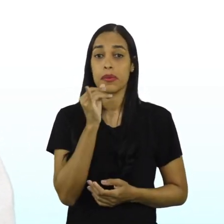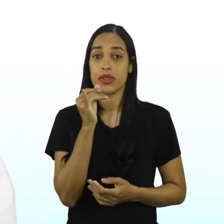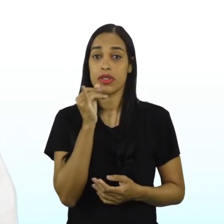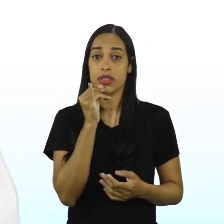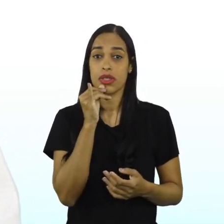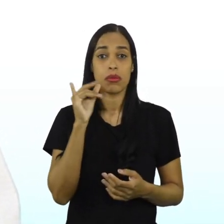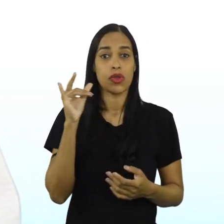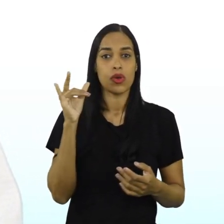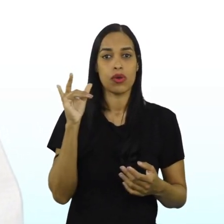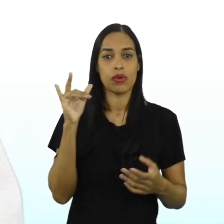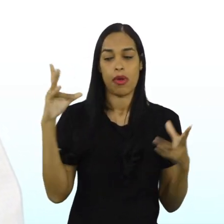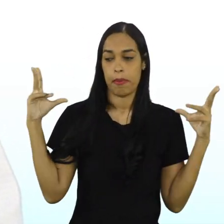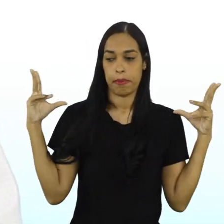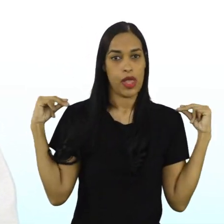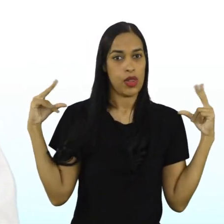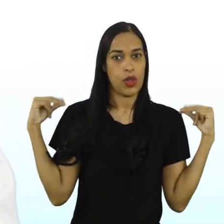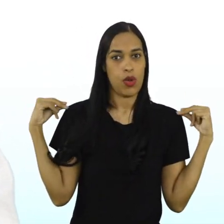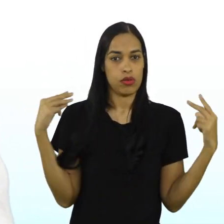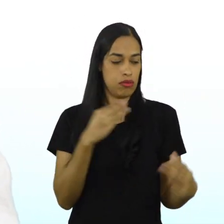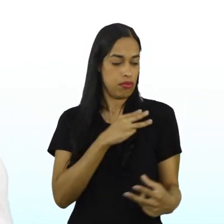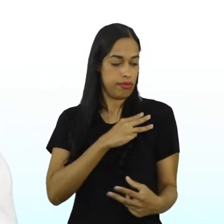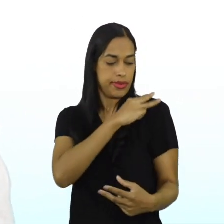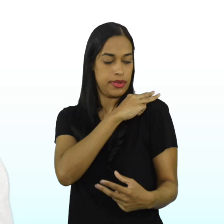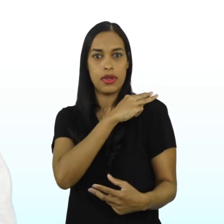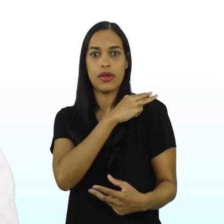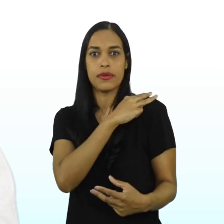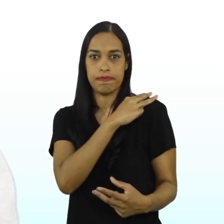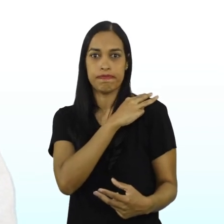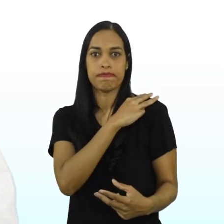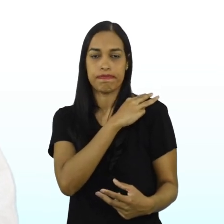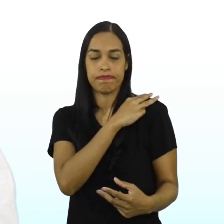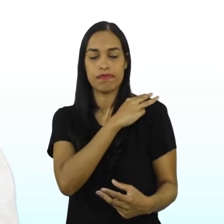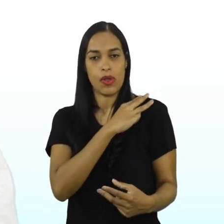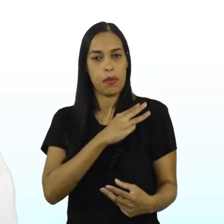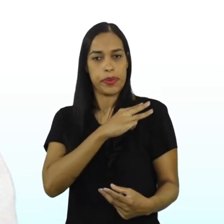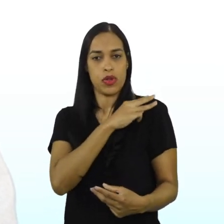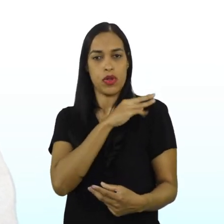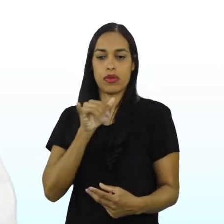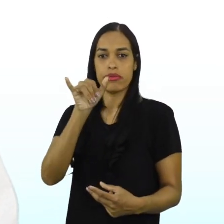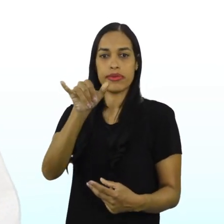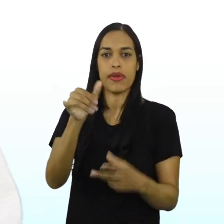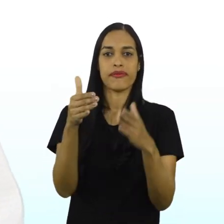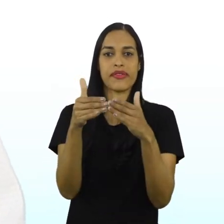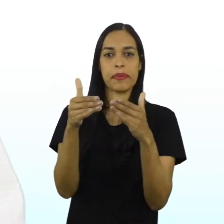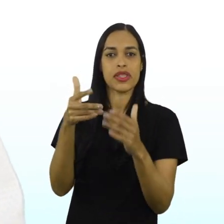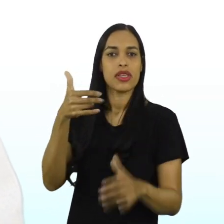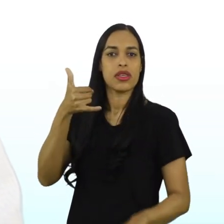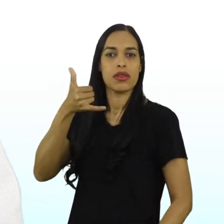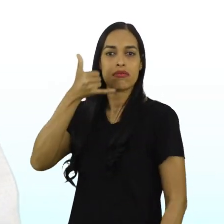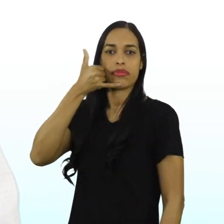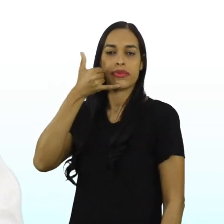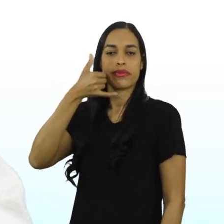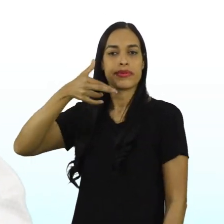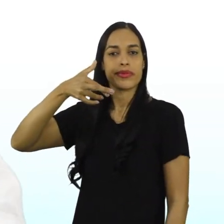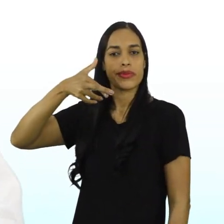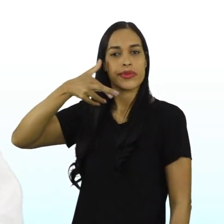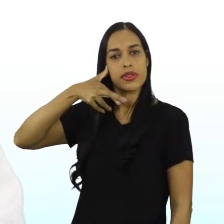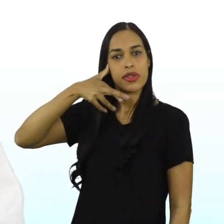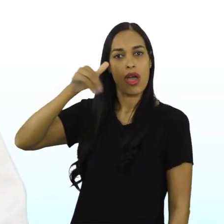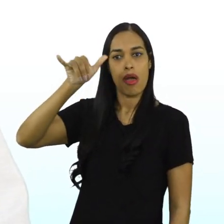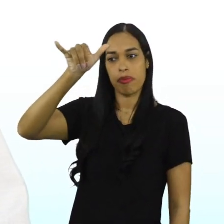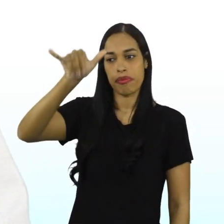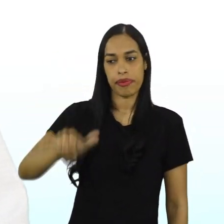solicitar da torre, não é? Exatamente a aterrissagem. Então ele vai